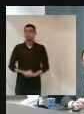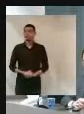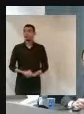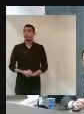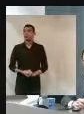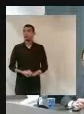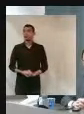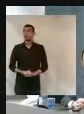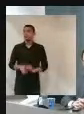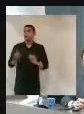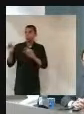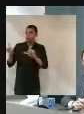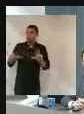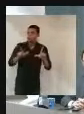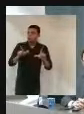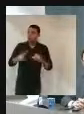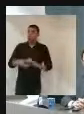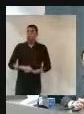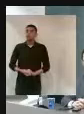Pode passar.